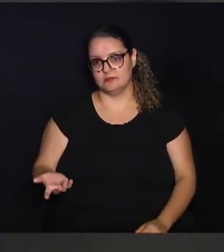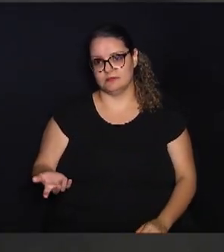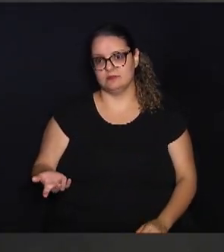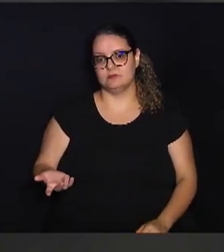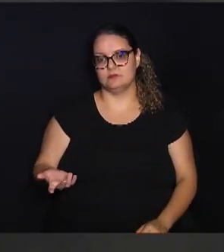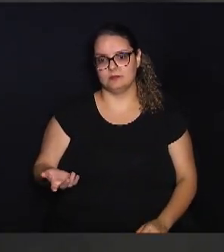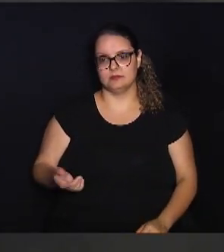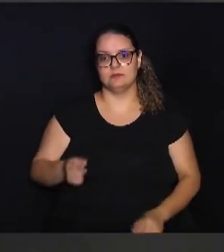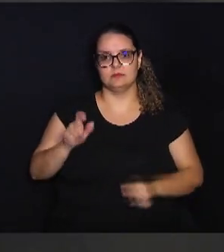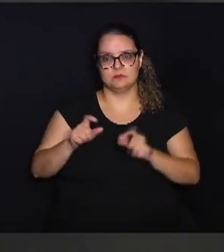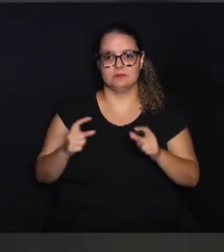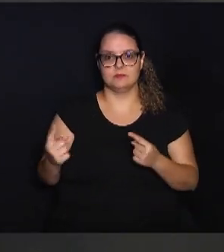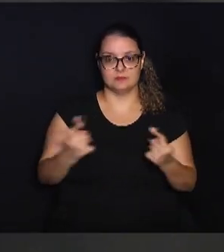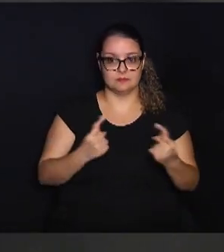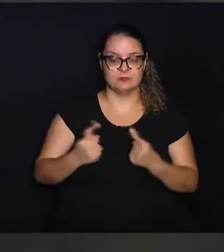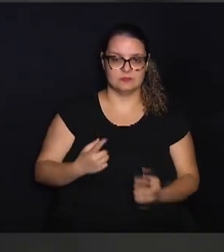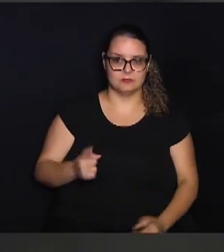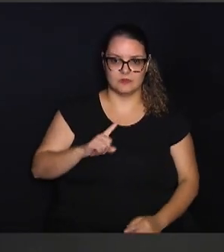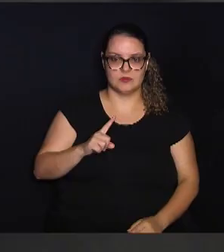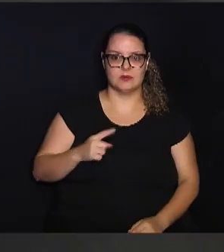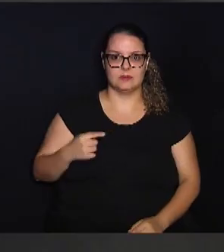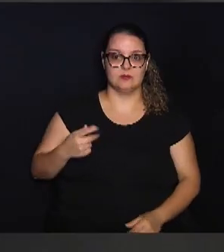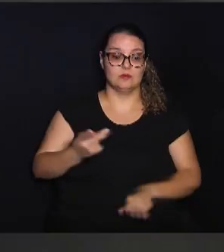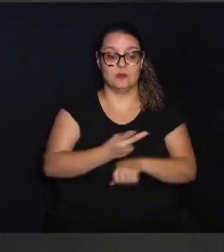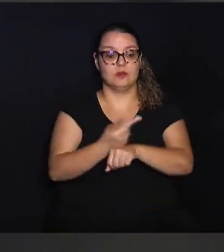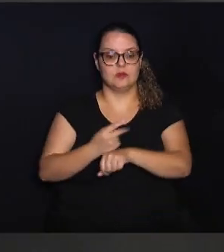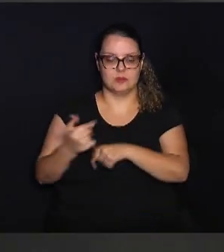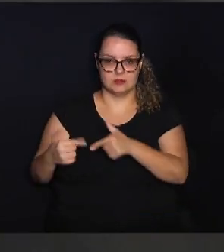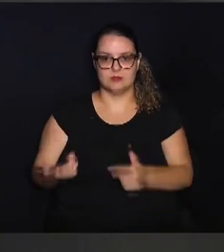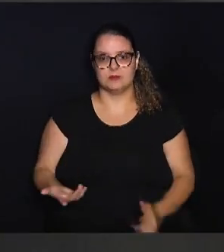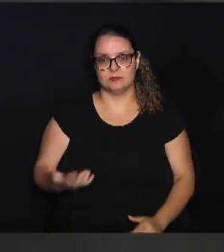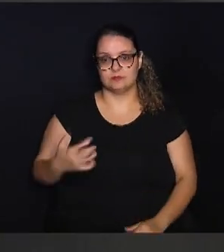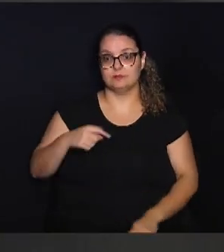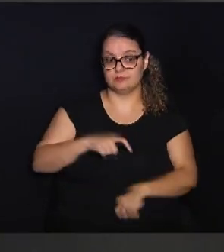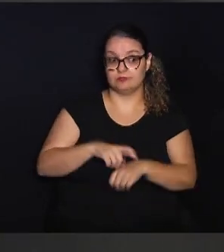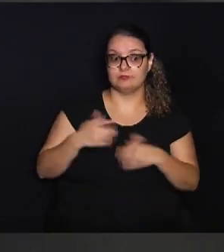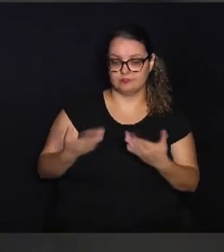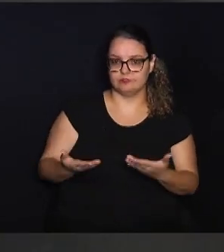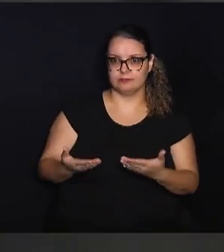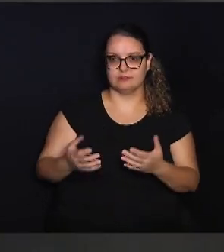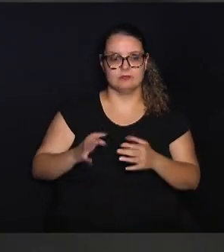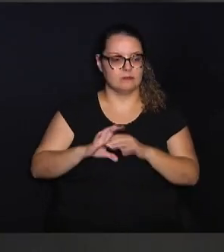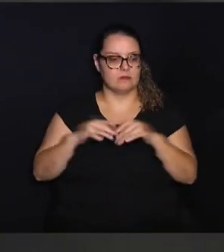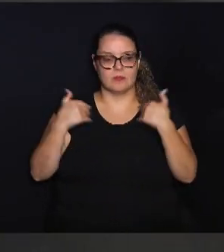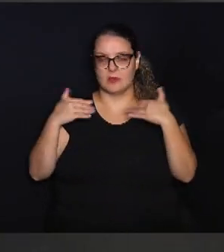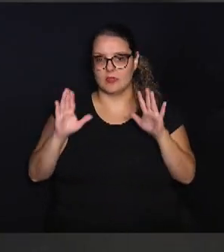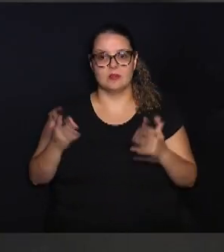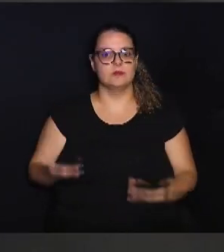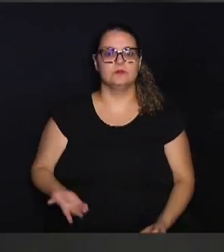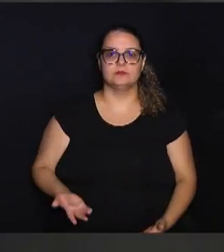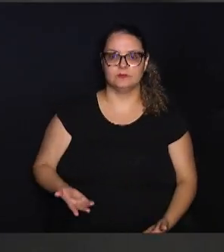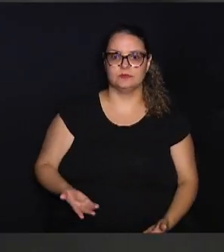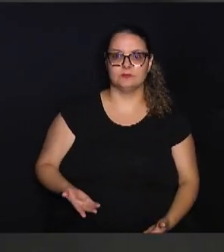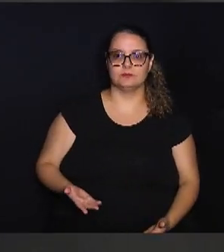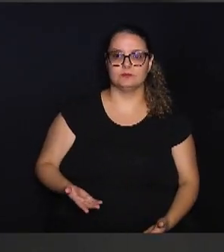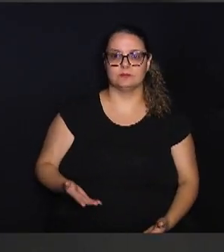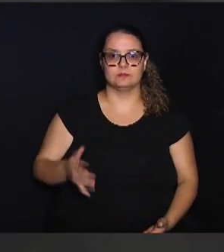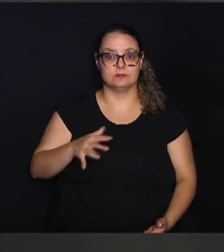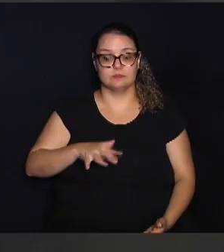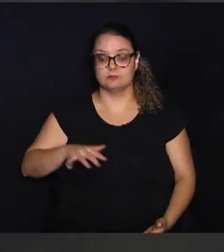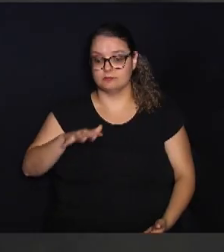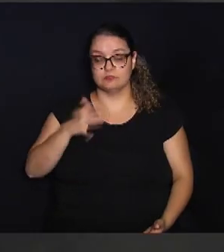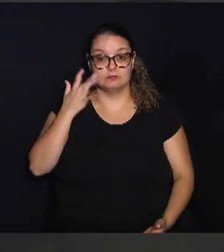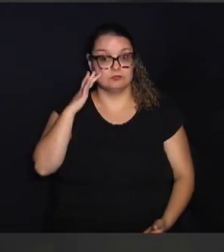as pessoas vêm atrás de você não vai atrás de trabalho, né? Eu estava naquele estágio, né? E aí você larga tudo, simplesmente, para entrar num lugar que você